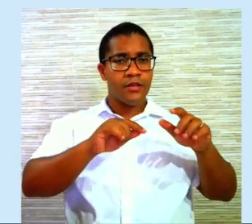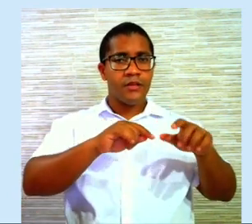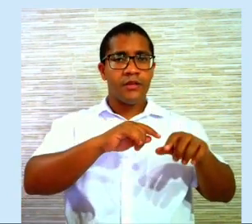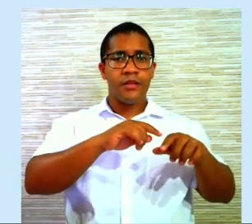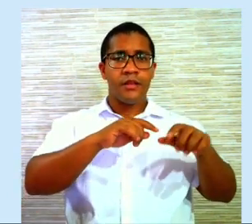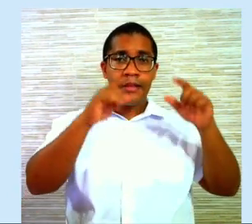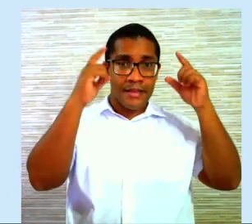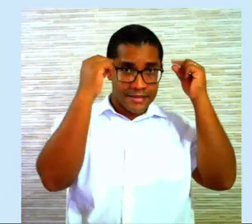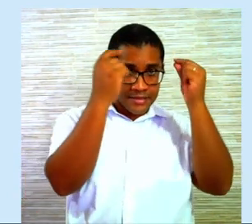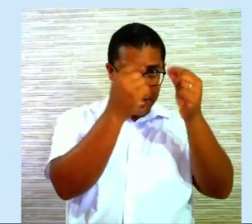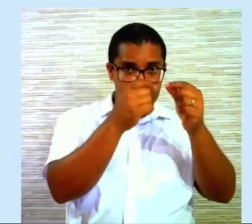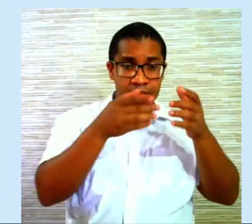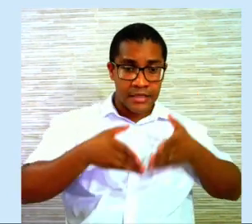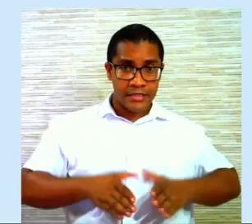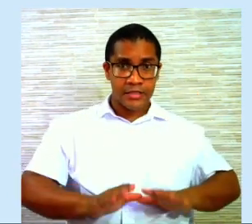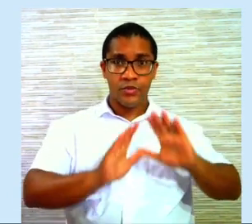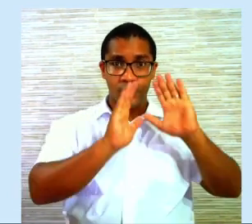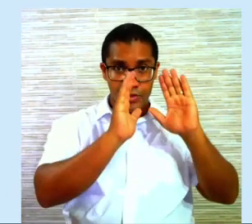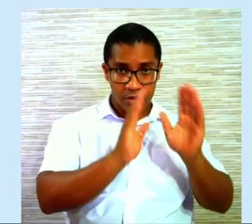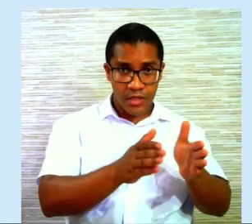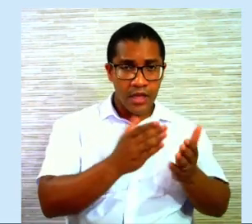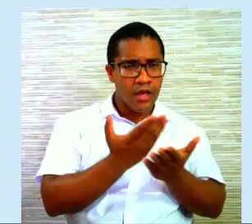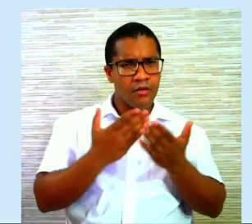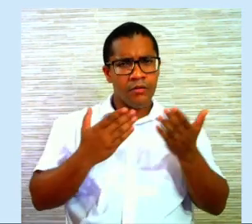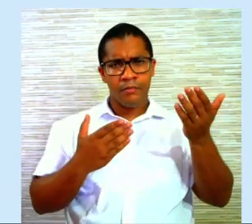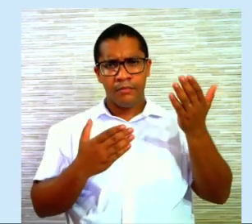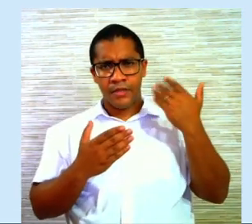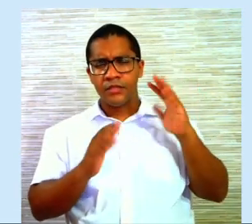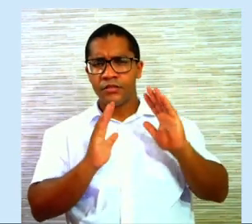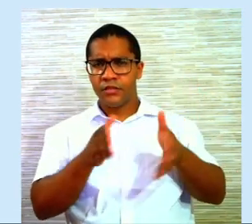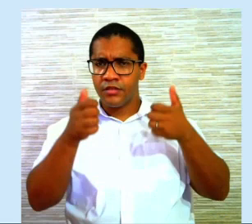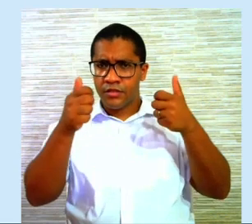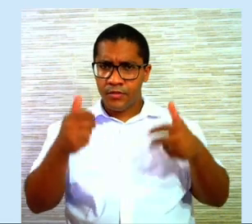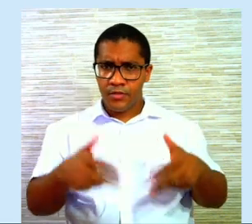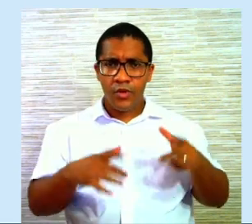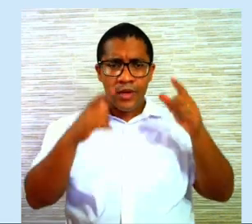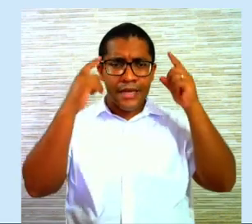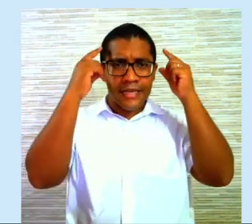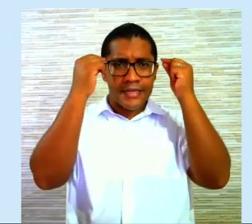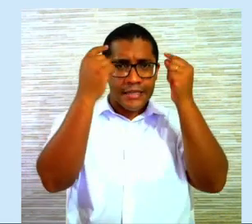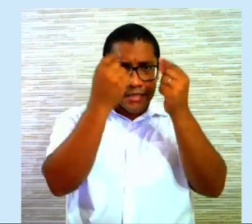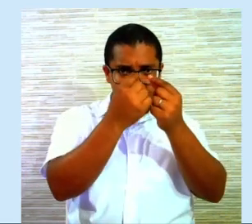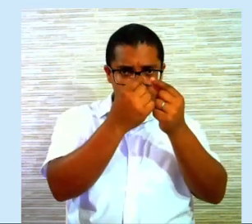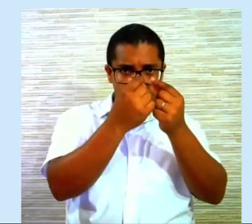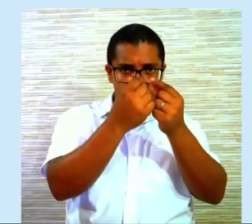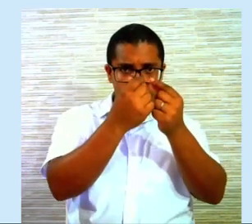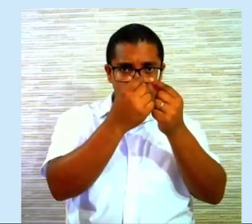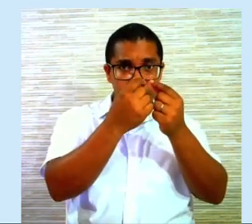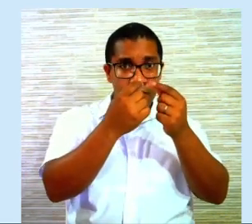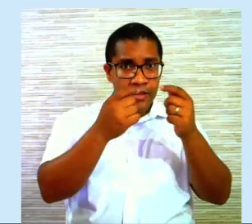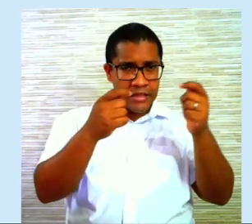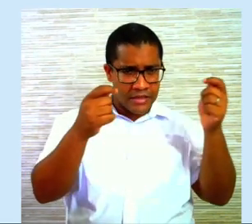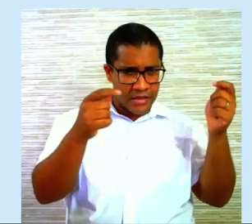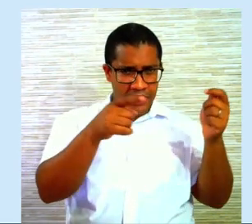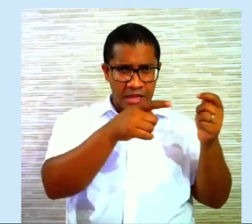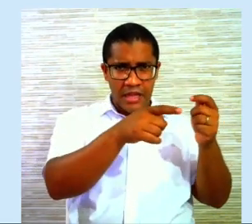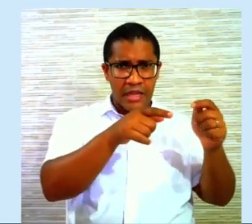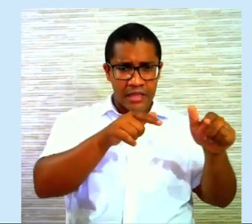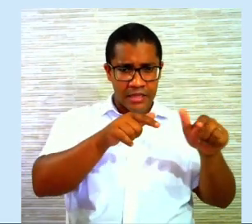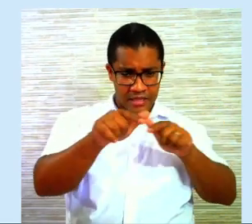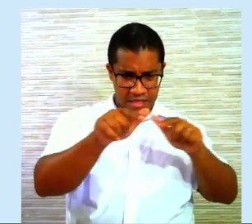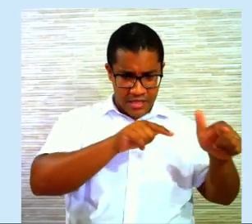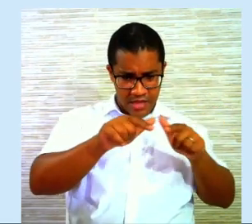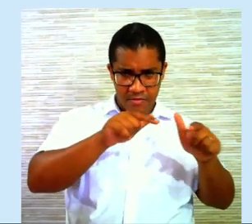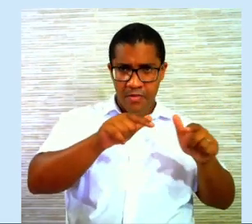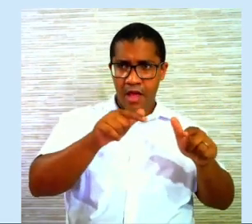grega. Então, falei na última aula que para o grego não poderia